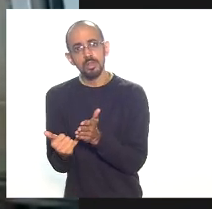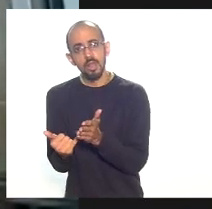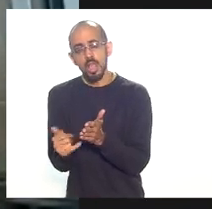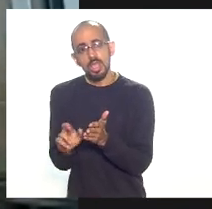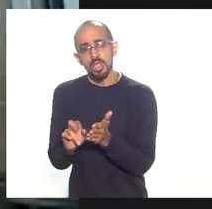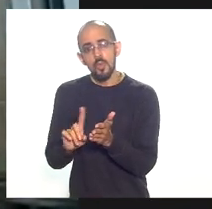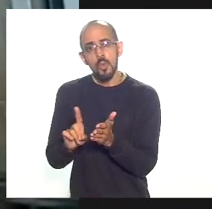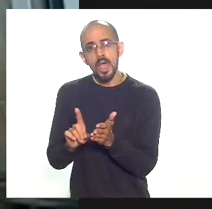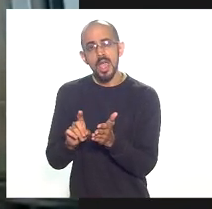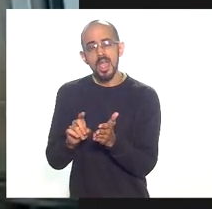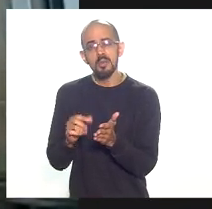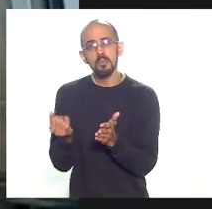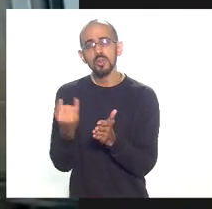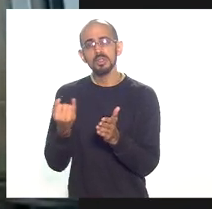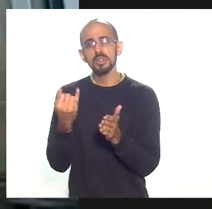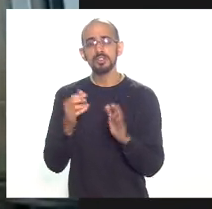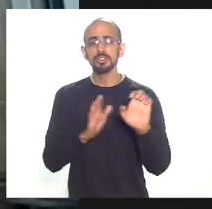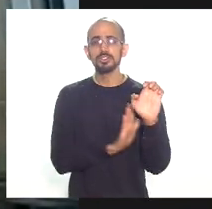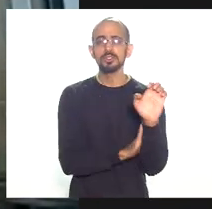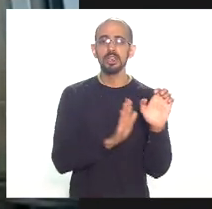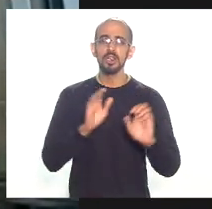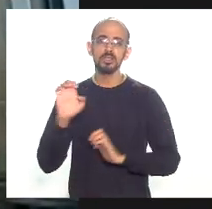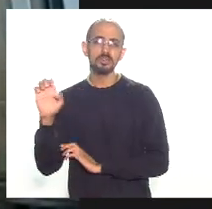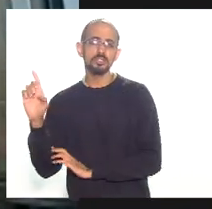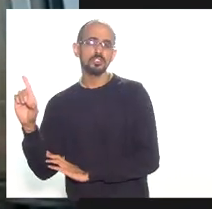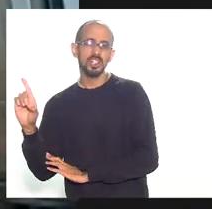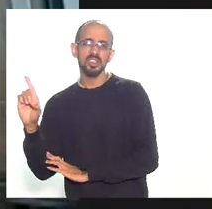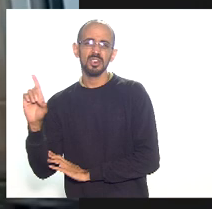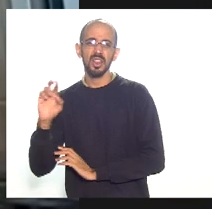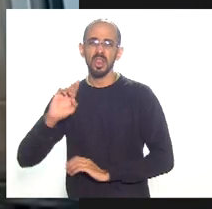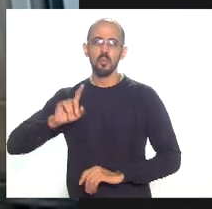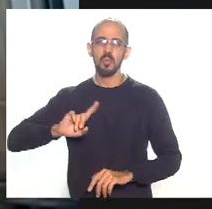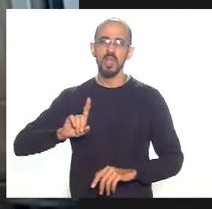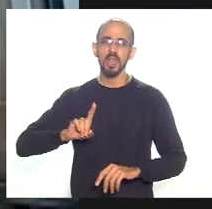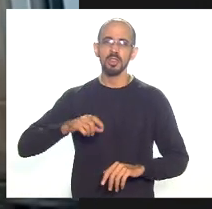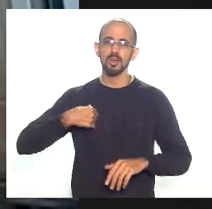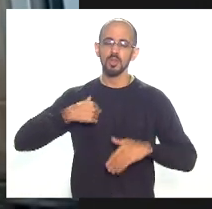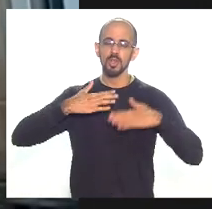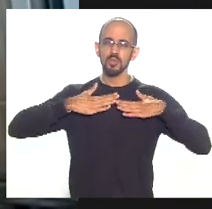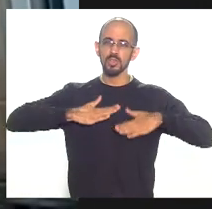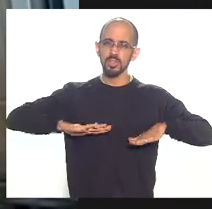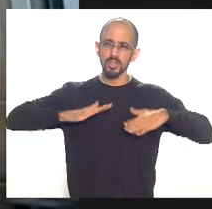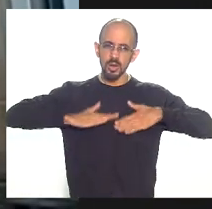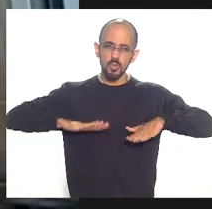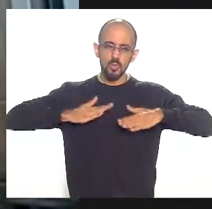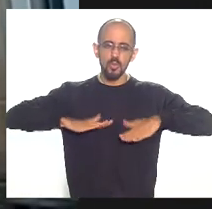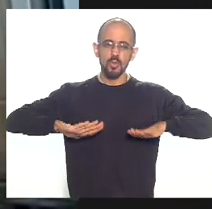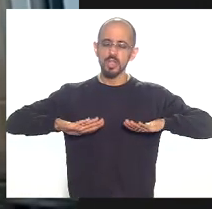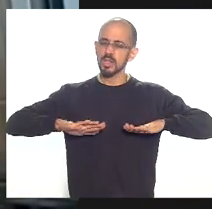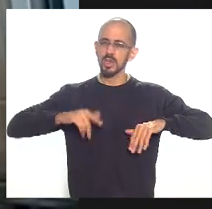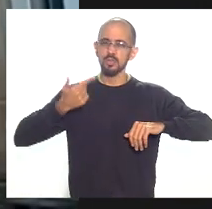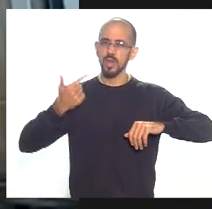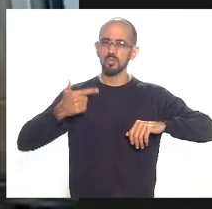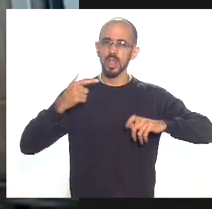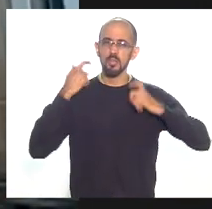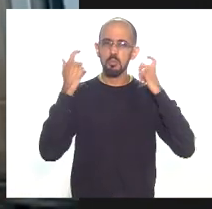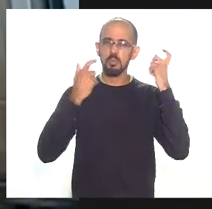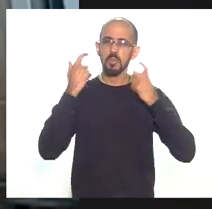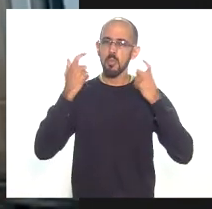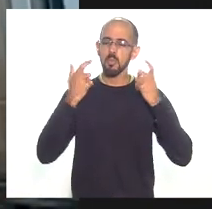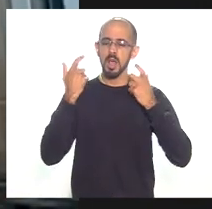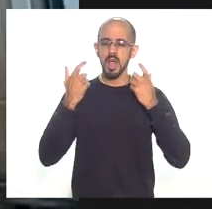põe o interesse de cada parlamentar então tem minha consciência tranquila daquilo que eu faço não tem aqui nenhuma